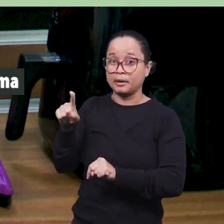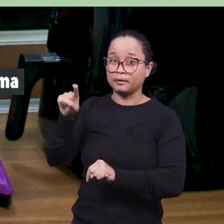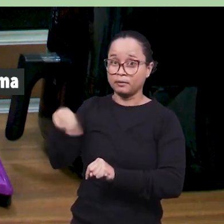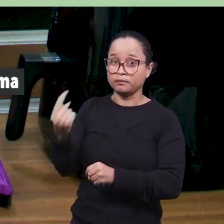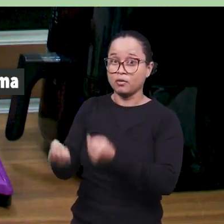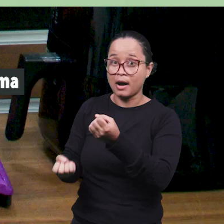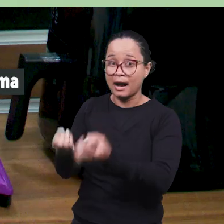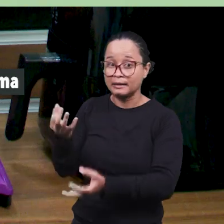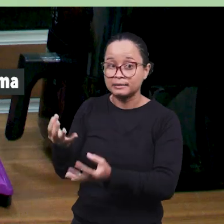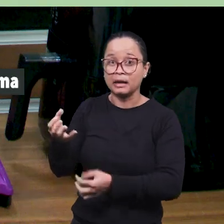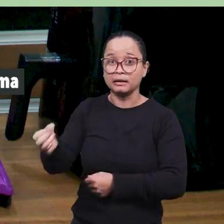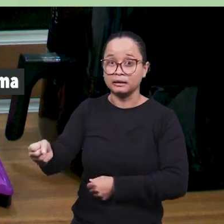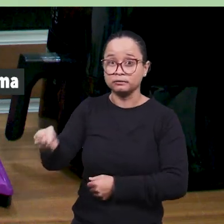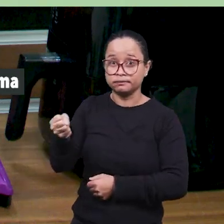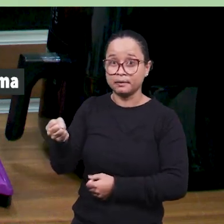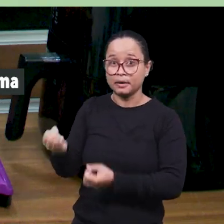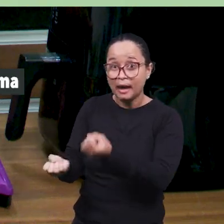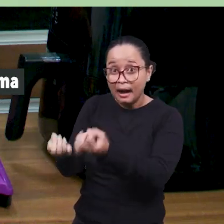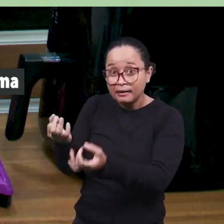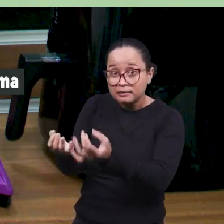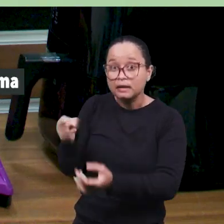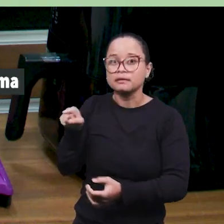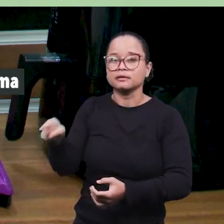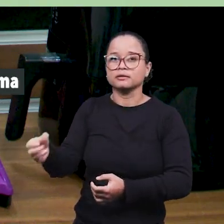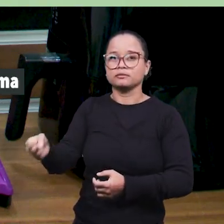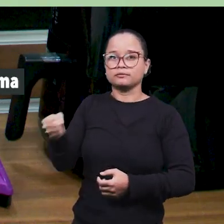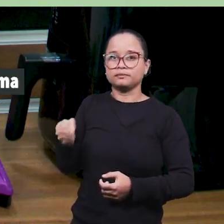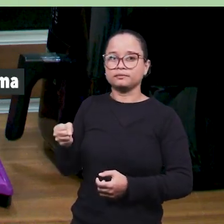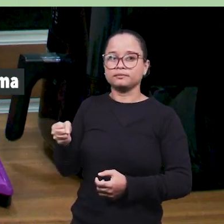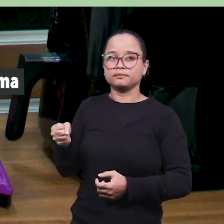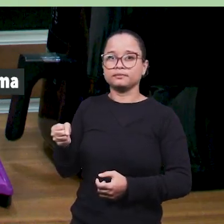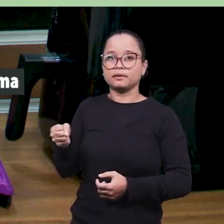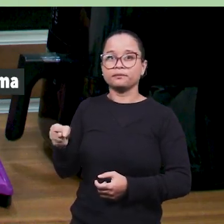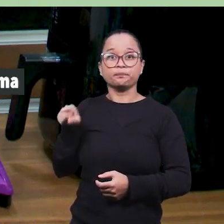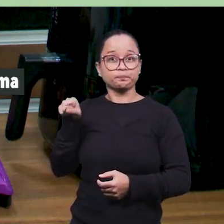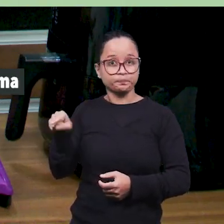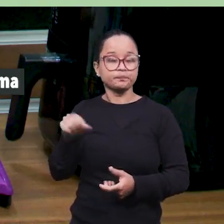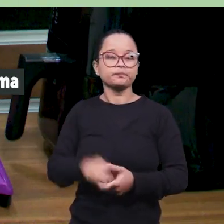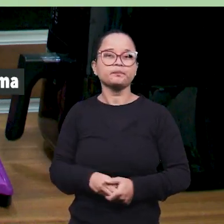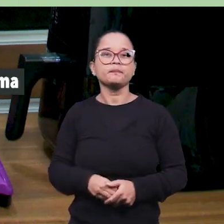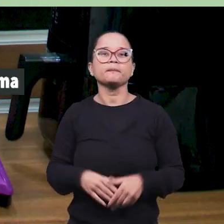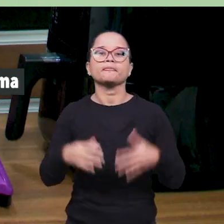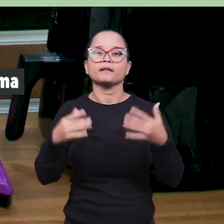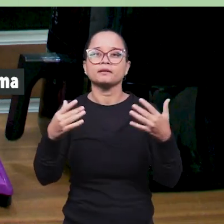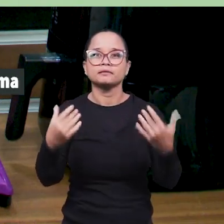mistério. Esse daqui, ó, Só botar aqui. o que nós vamos fazer?